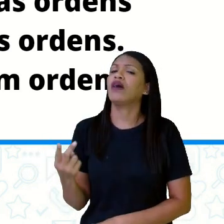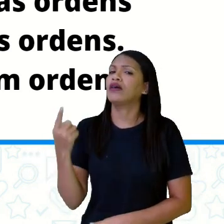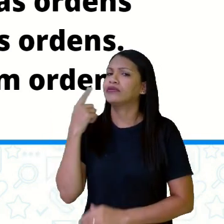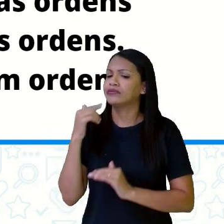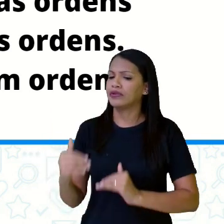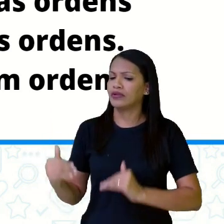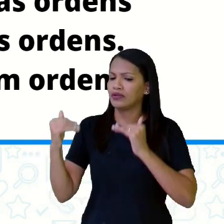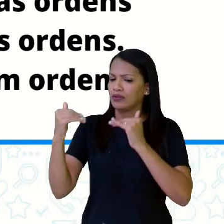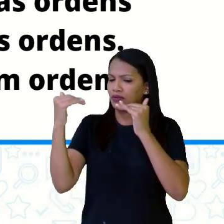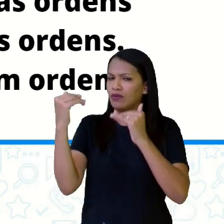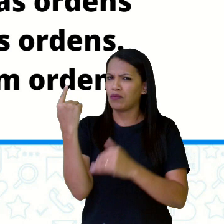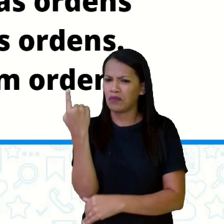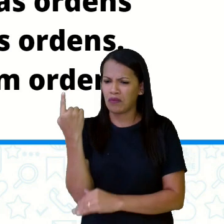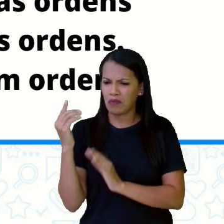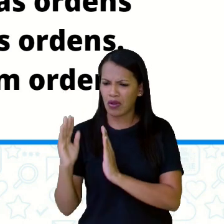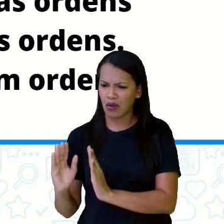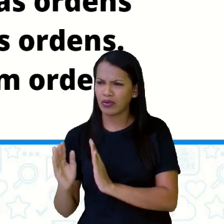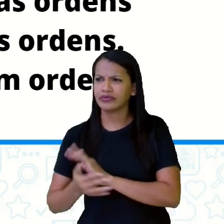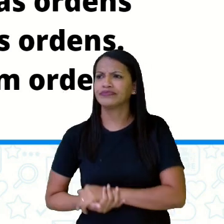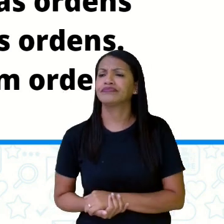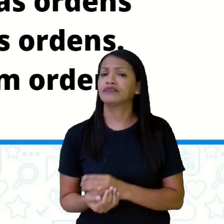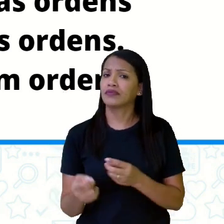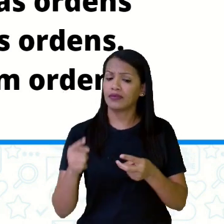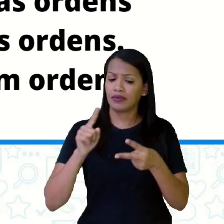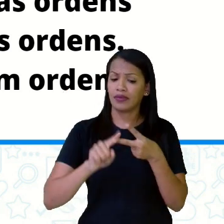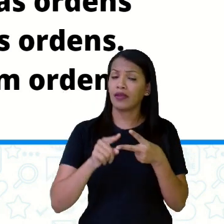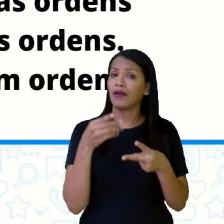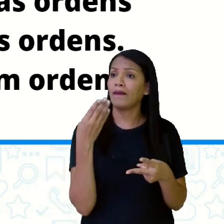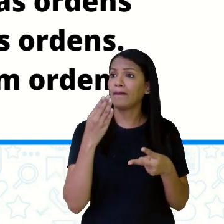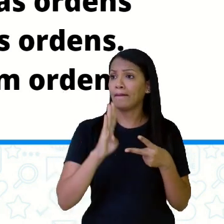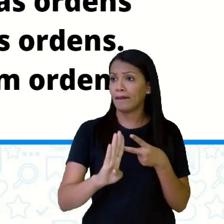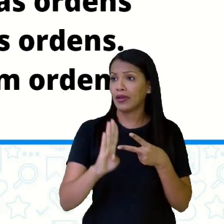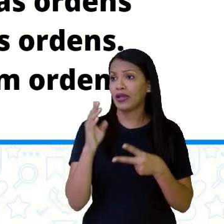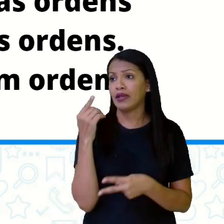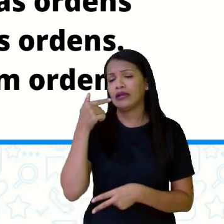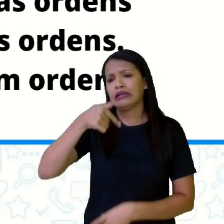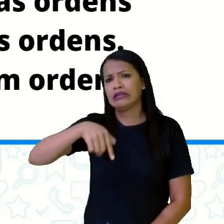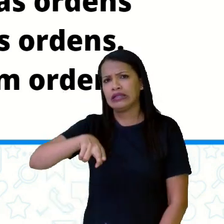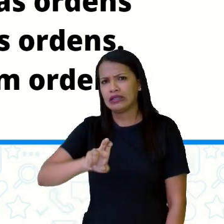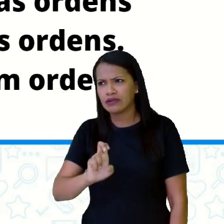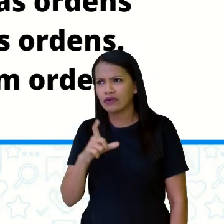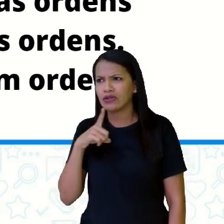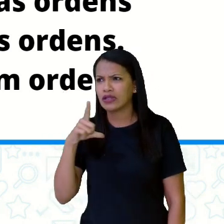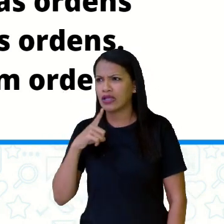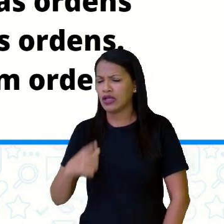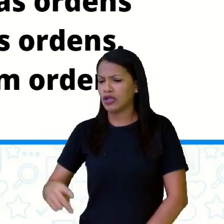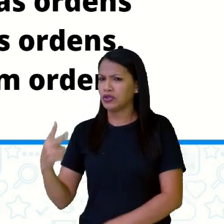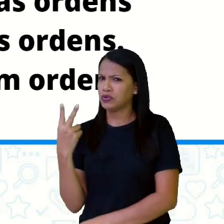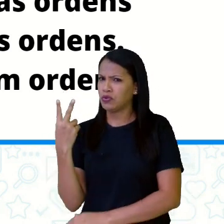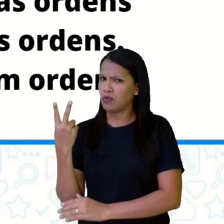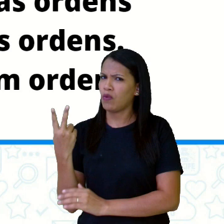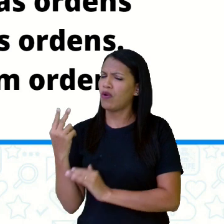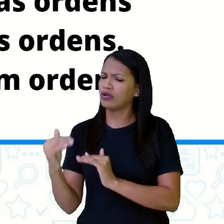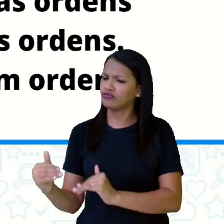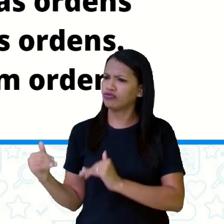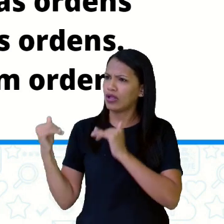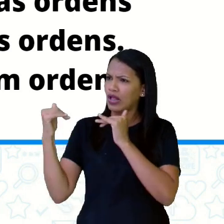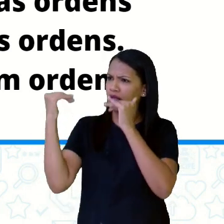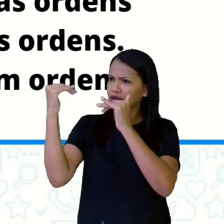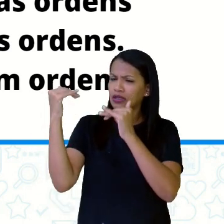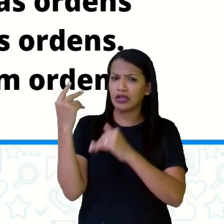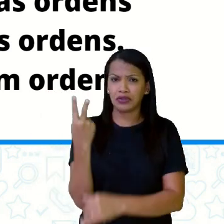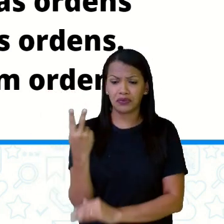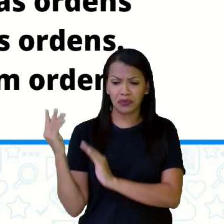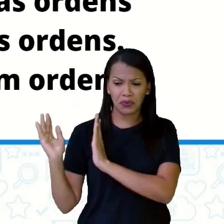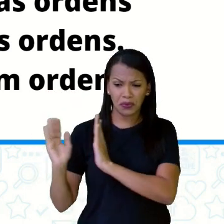né? O número 75 possui duas classes e duas ordens? Será? Duas ordens?